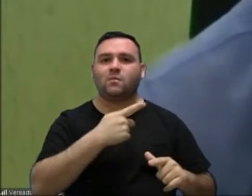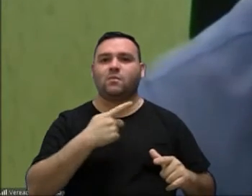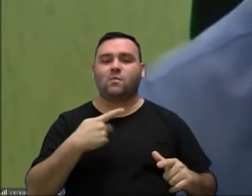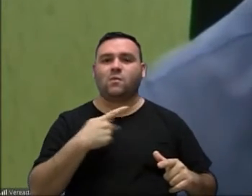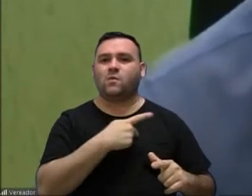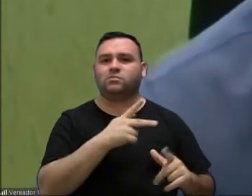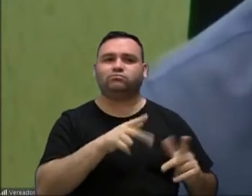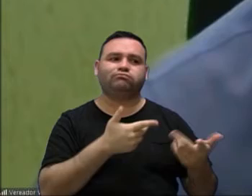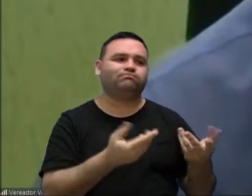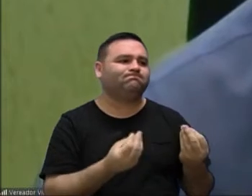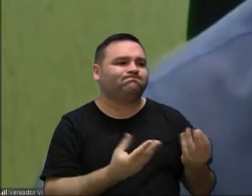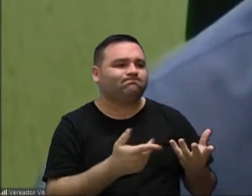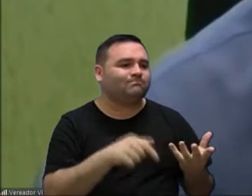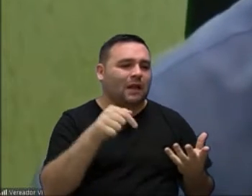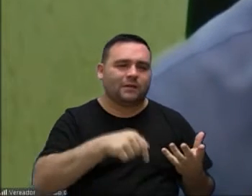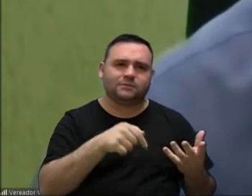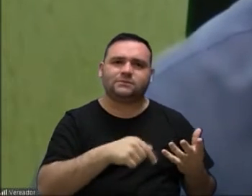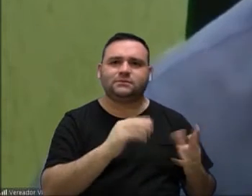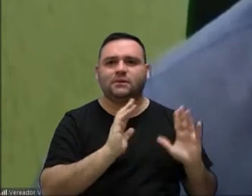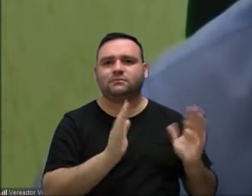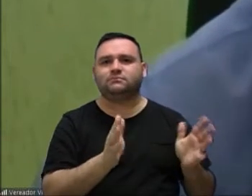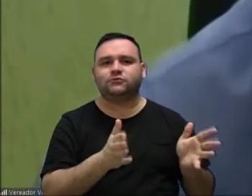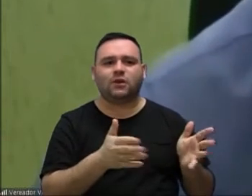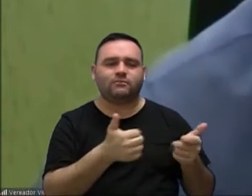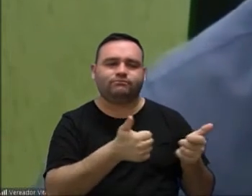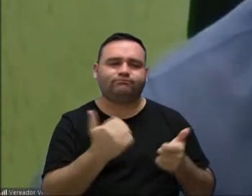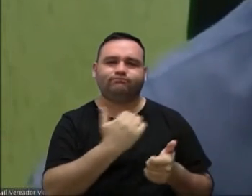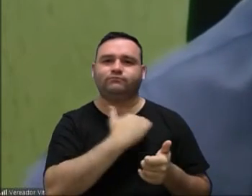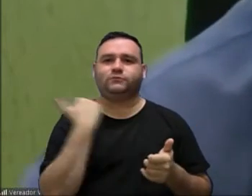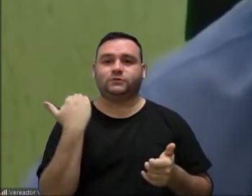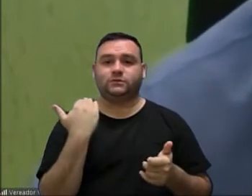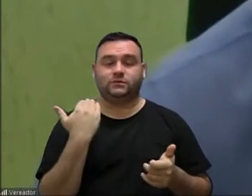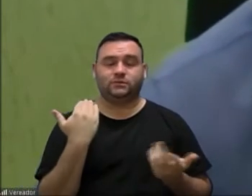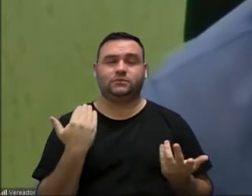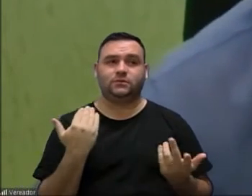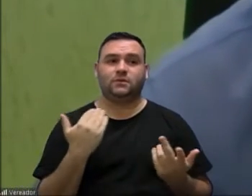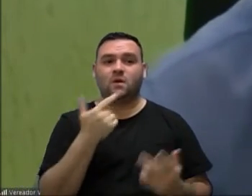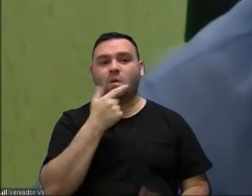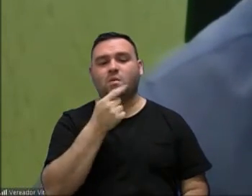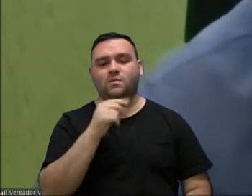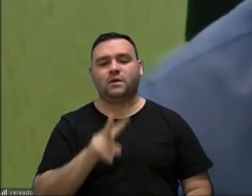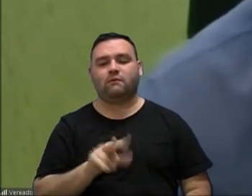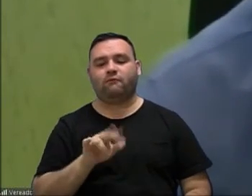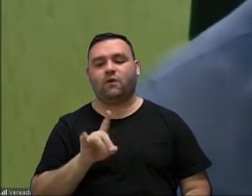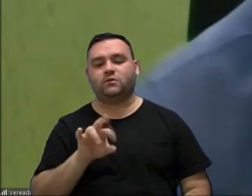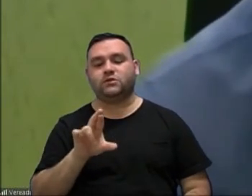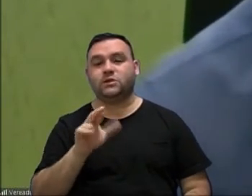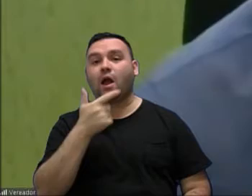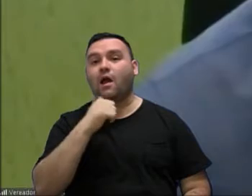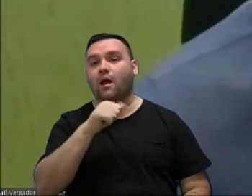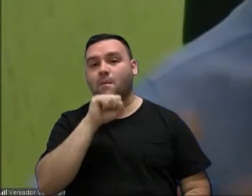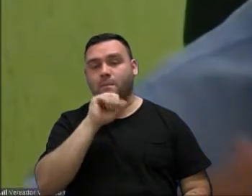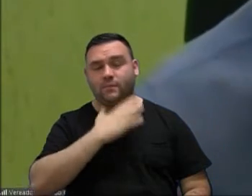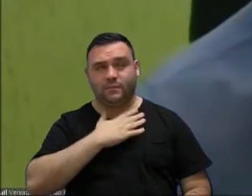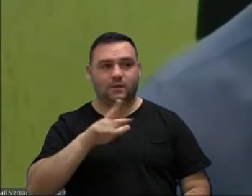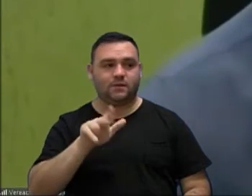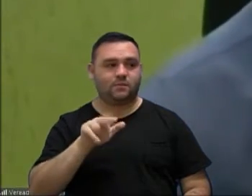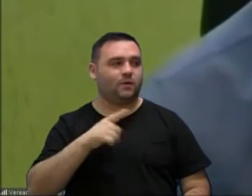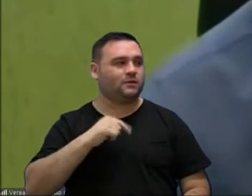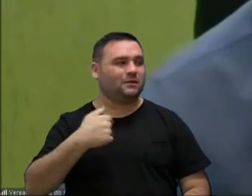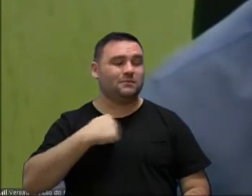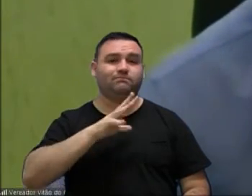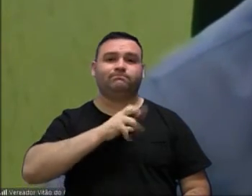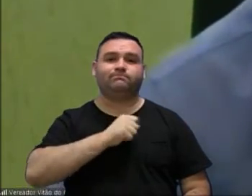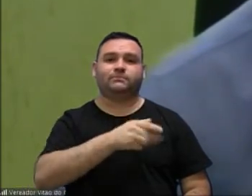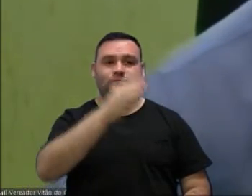missão dele foi cumprida aqui na Terra, que Deus o tem, o irmão da minha mãe, Valdir, então meus votos de pesar vai pra essa pessoa que eu